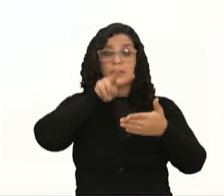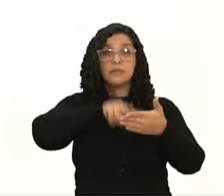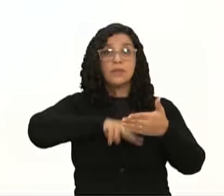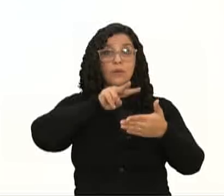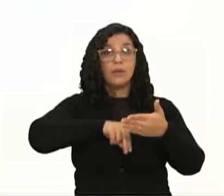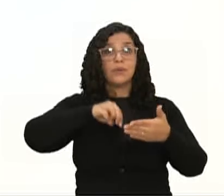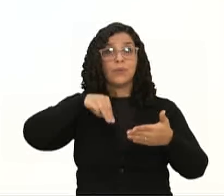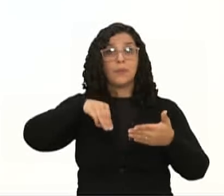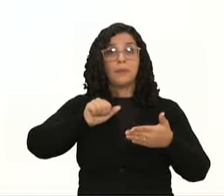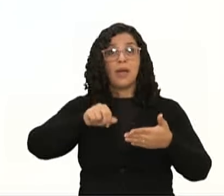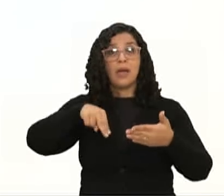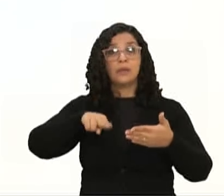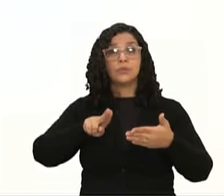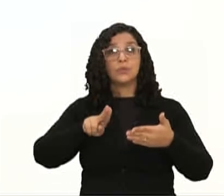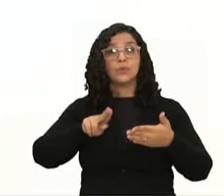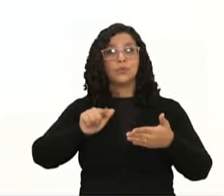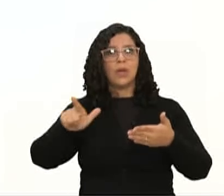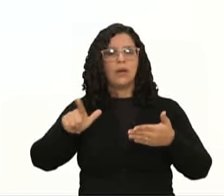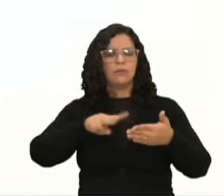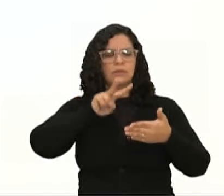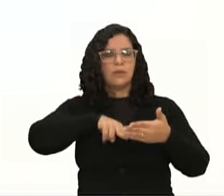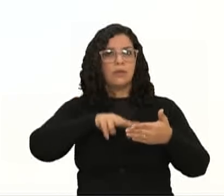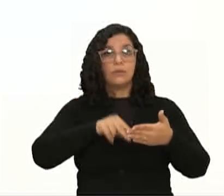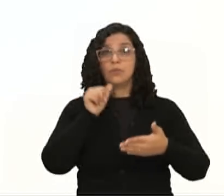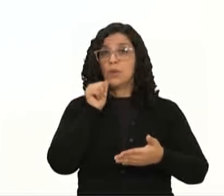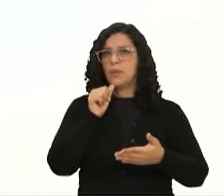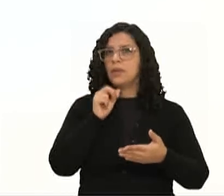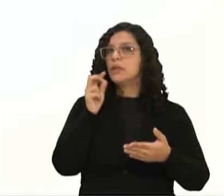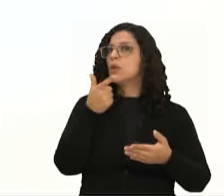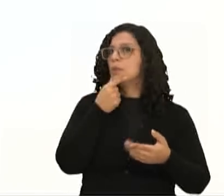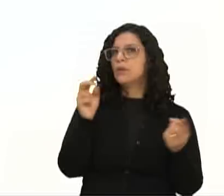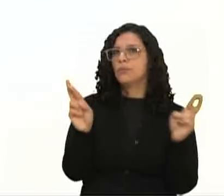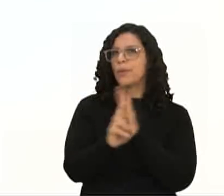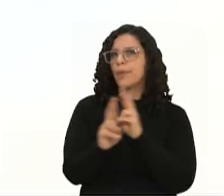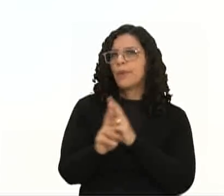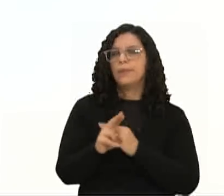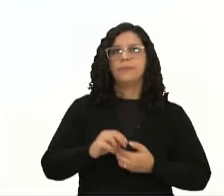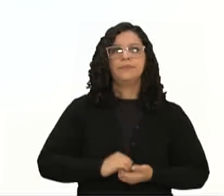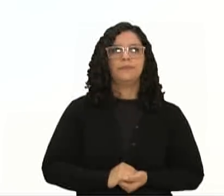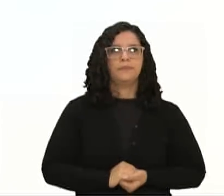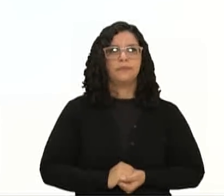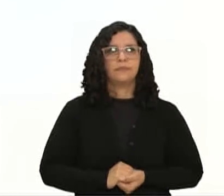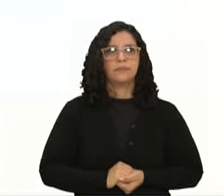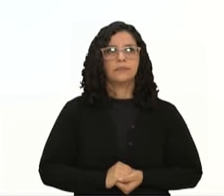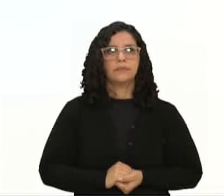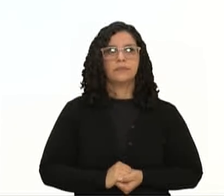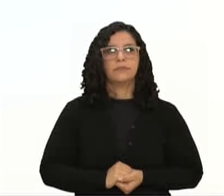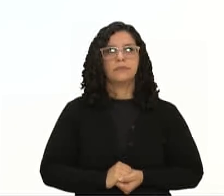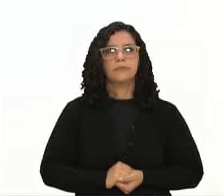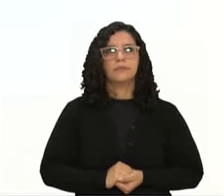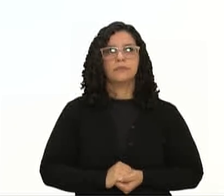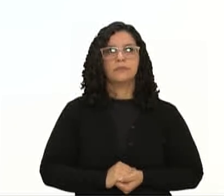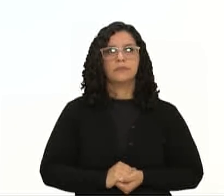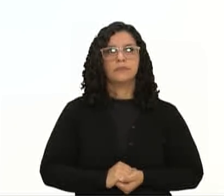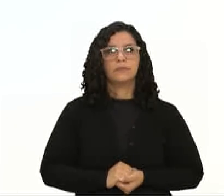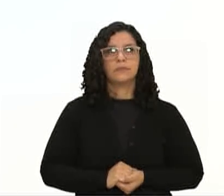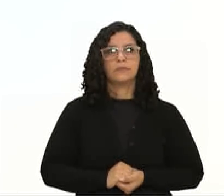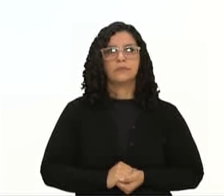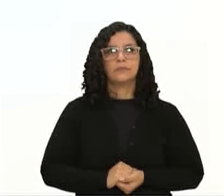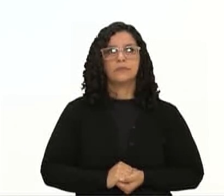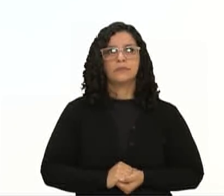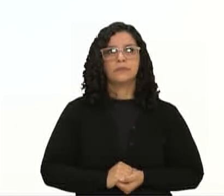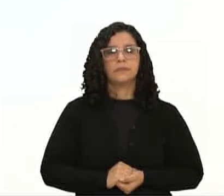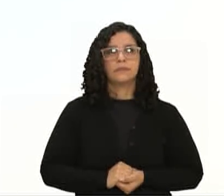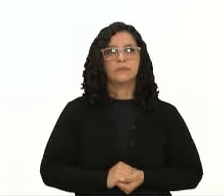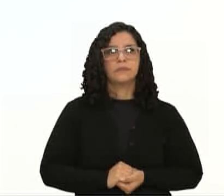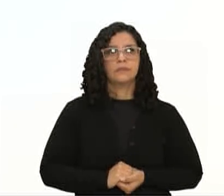o manual de como monta. E a menininha diz, I must have misread the instructions. E o menino diz,